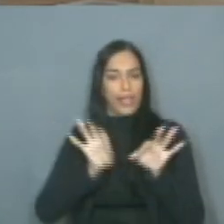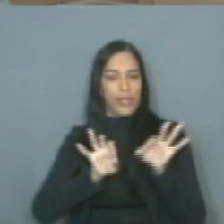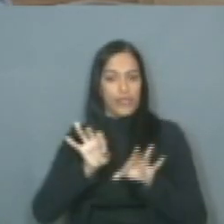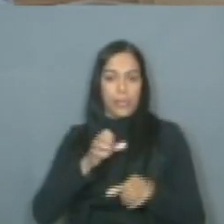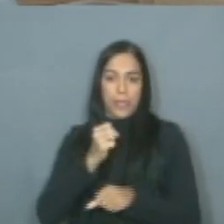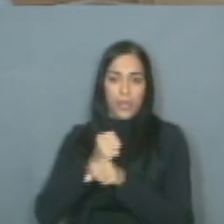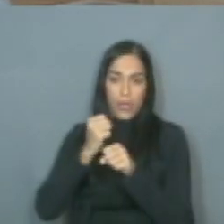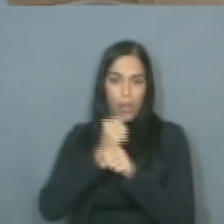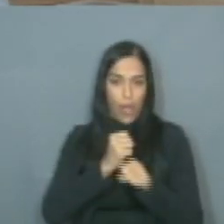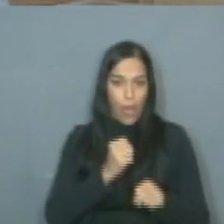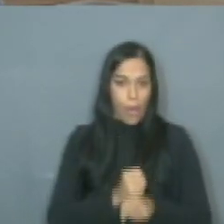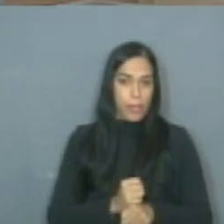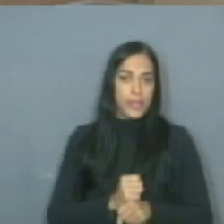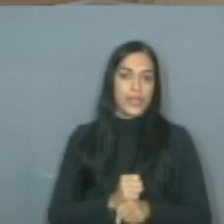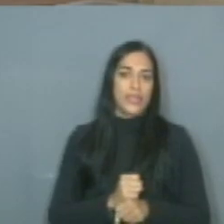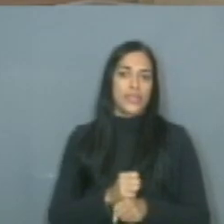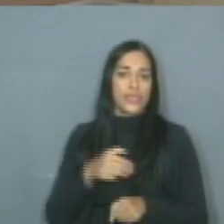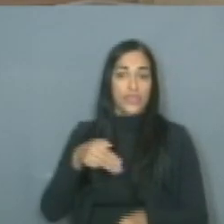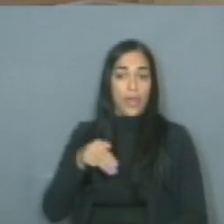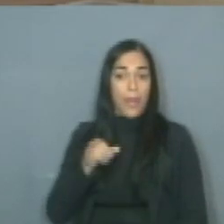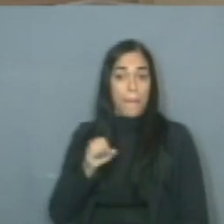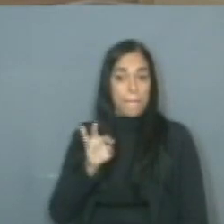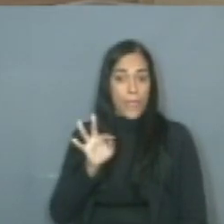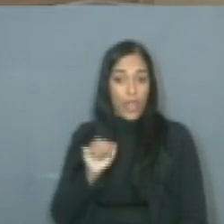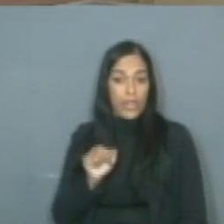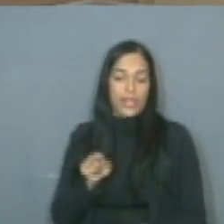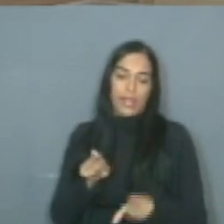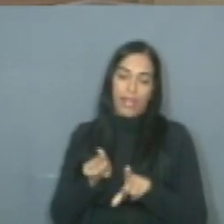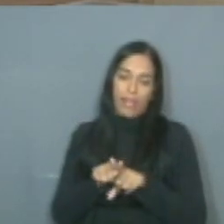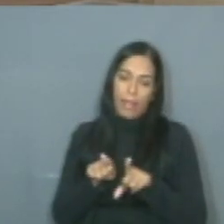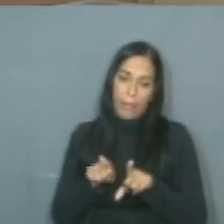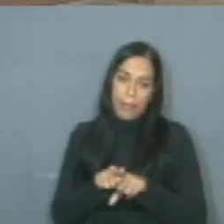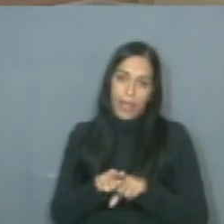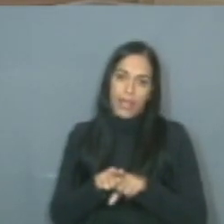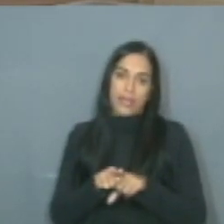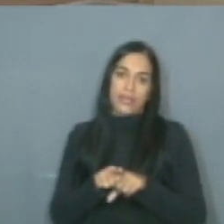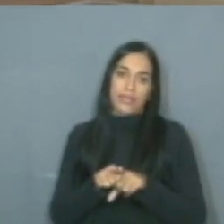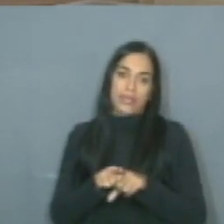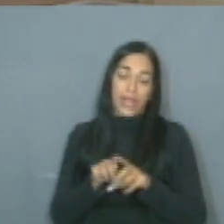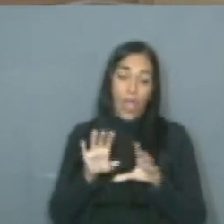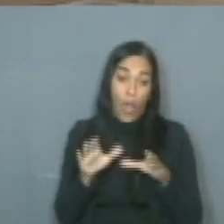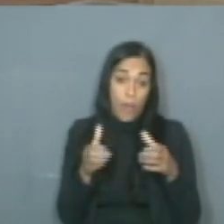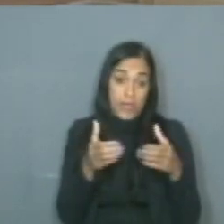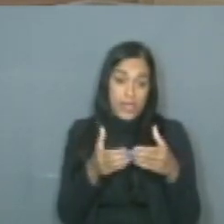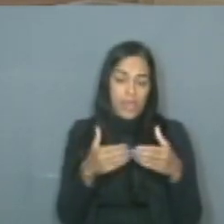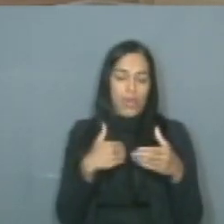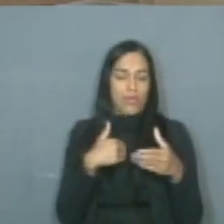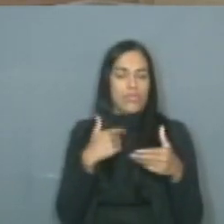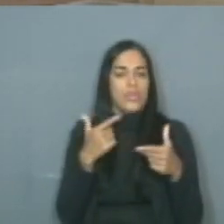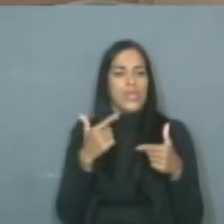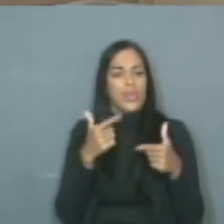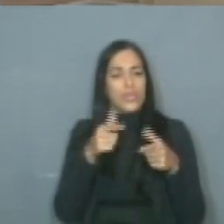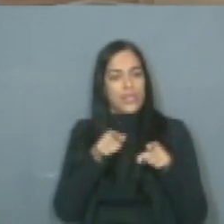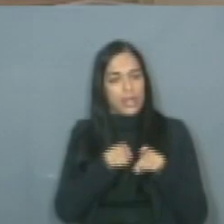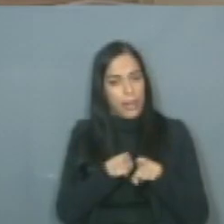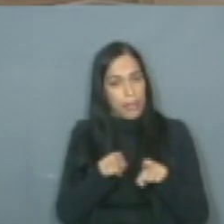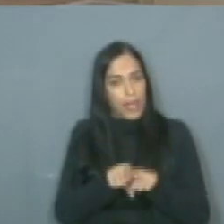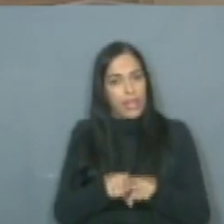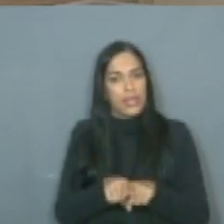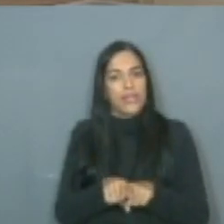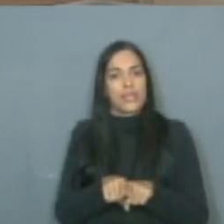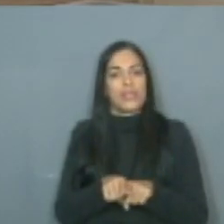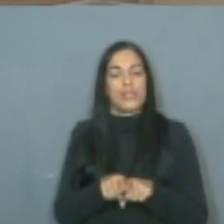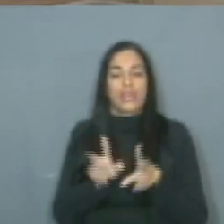parte, e o vereador Eduardo Mota também faz parte, foi o seio da comissão onde eu tratei inicialmente